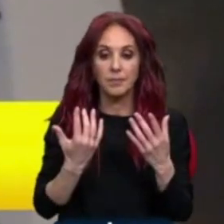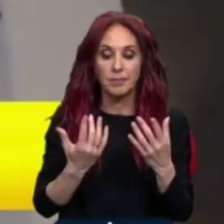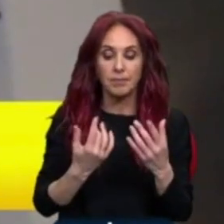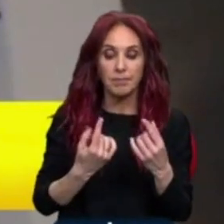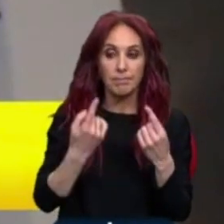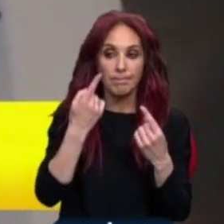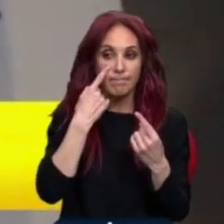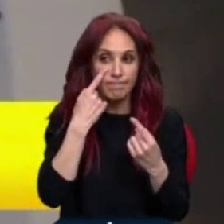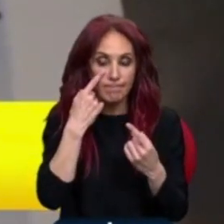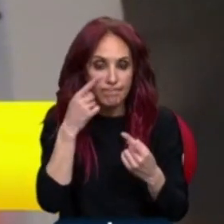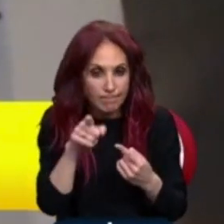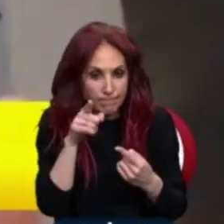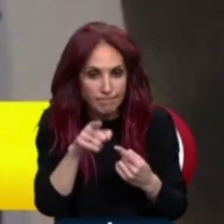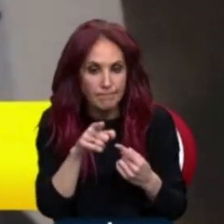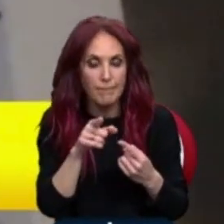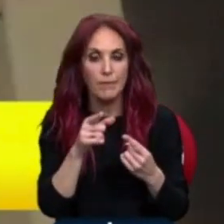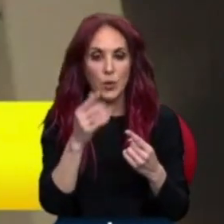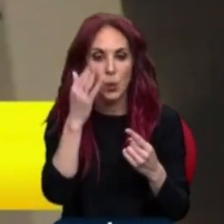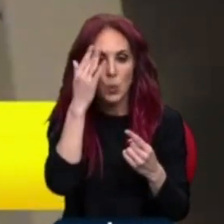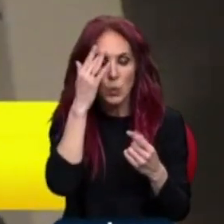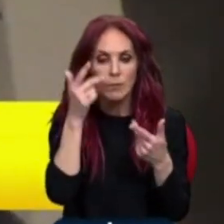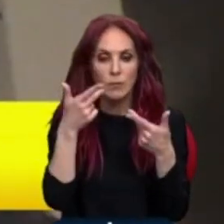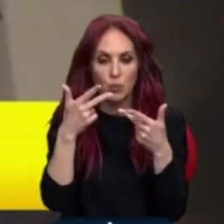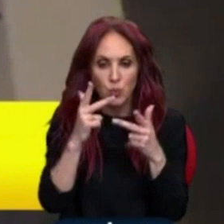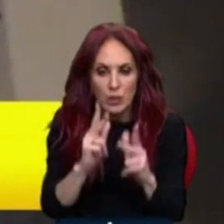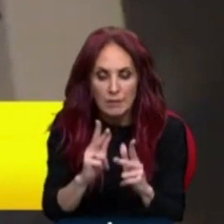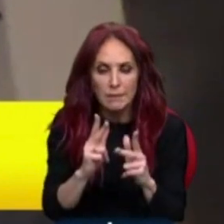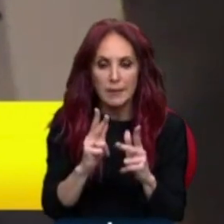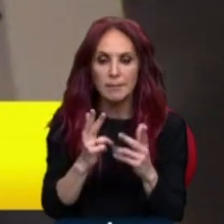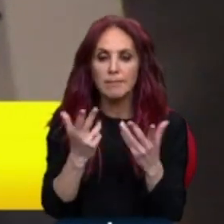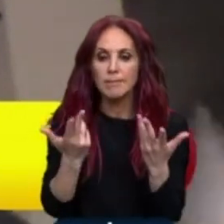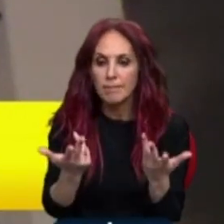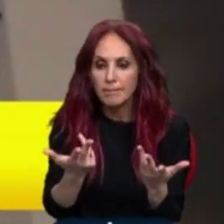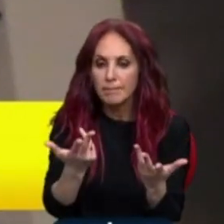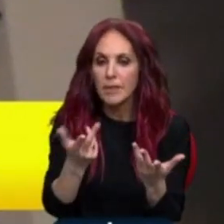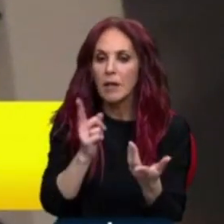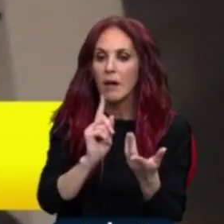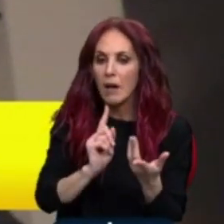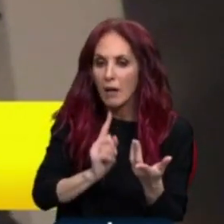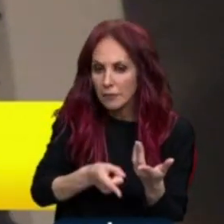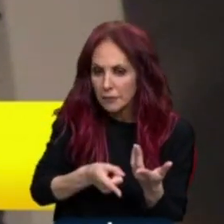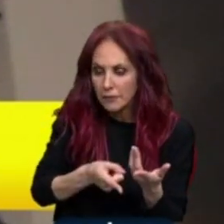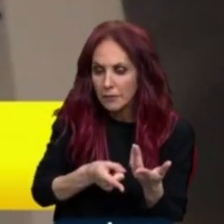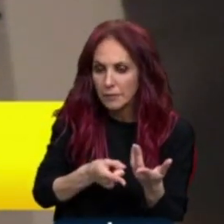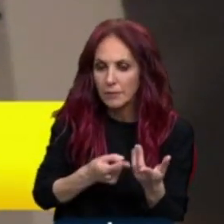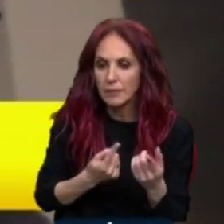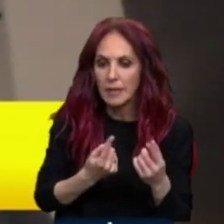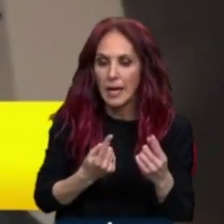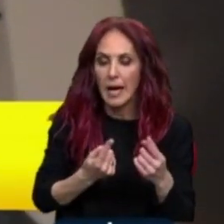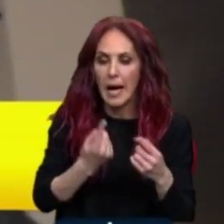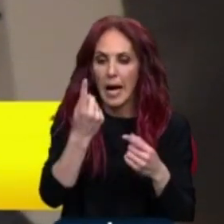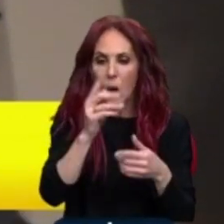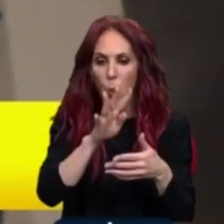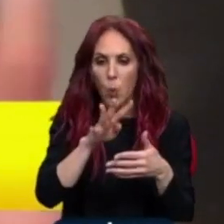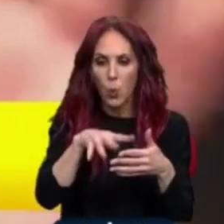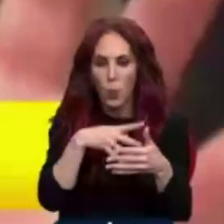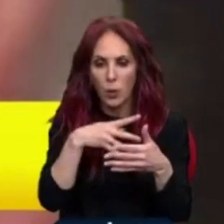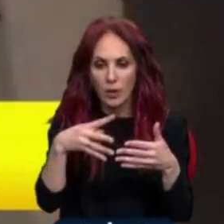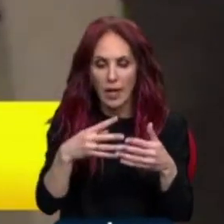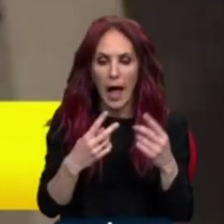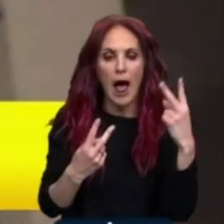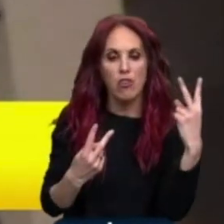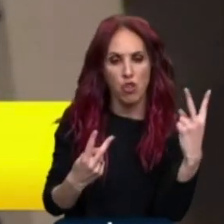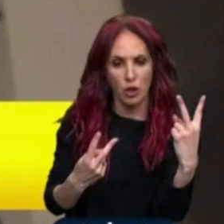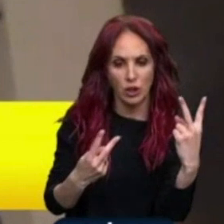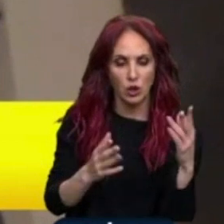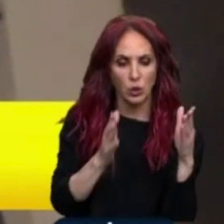olhando para os números disponíveis, para os indicadores, o que é que nós temos? Há um gráfico, dois gráficos,